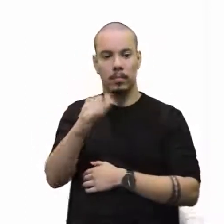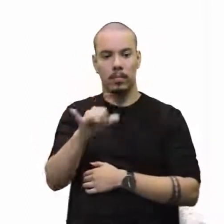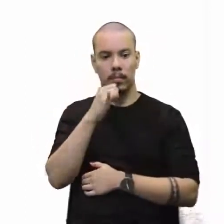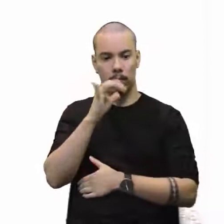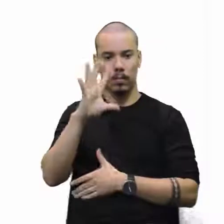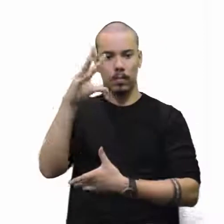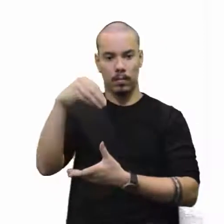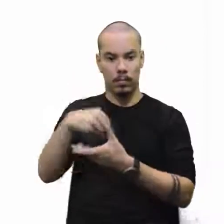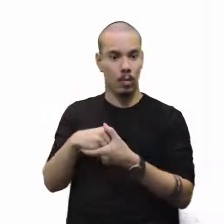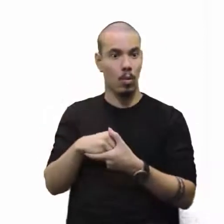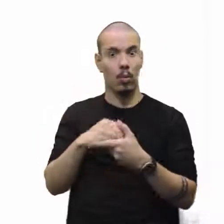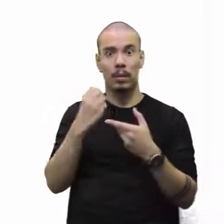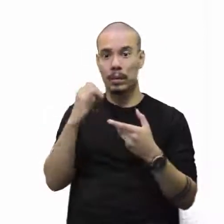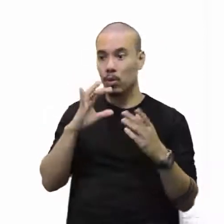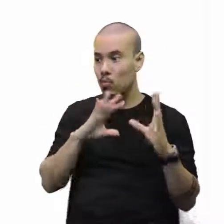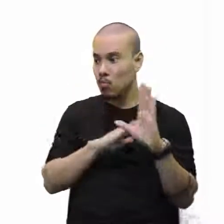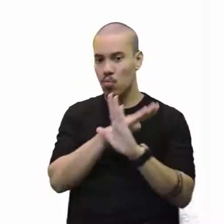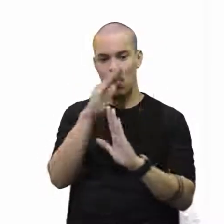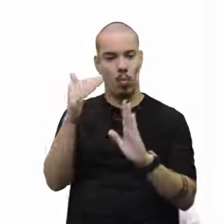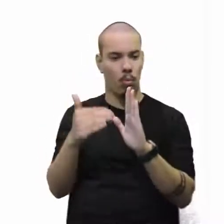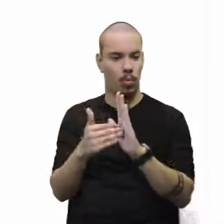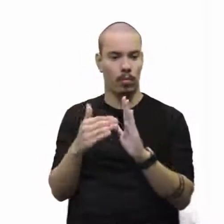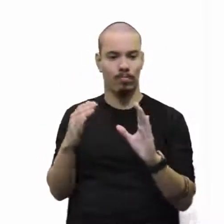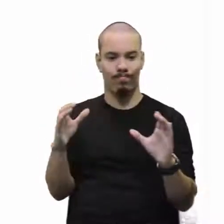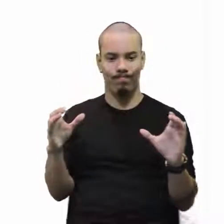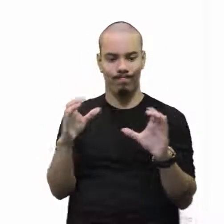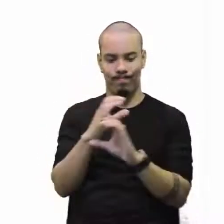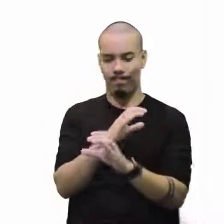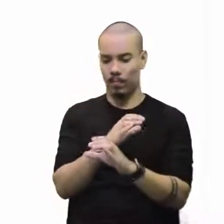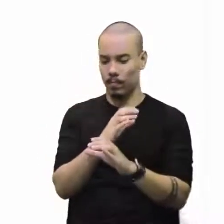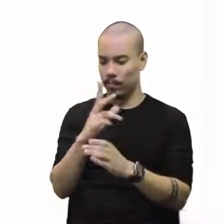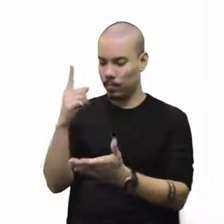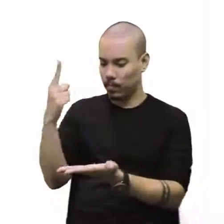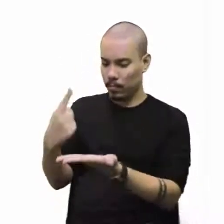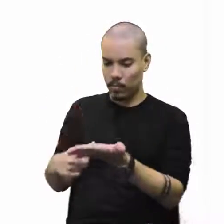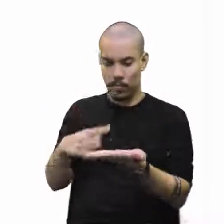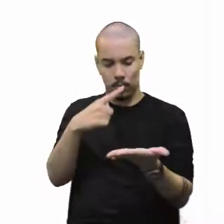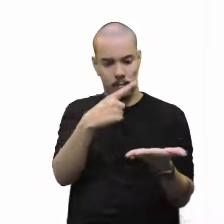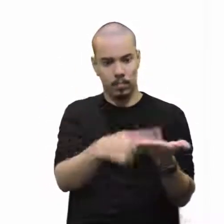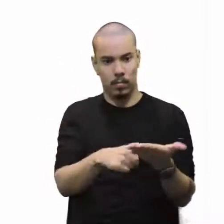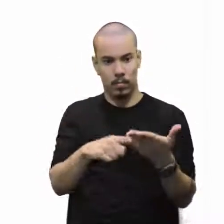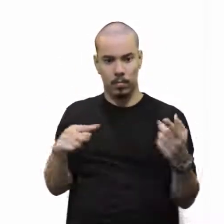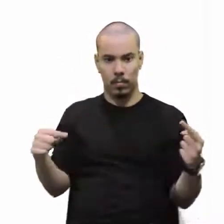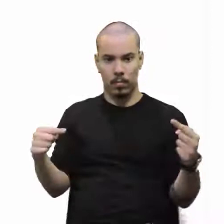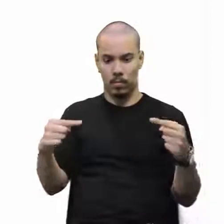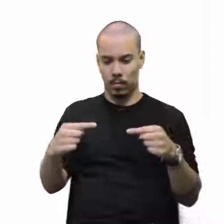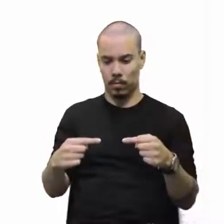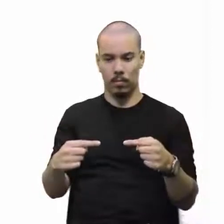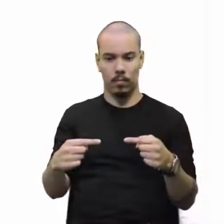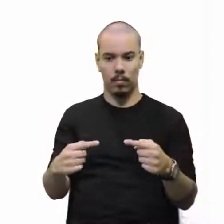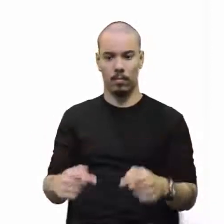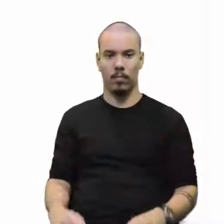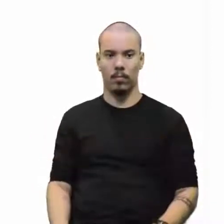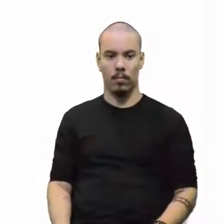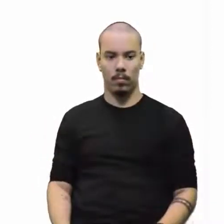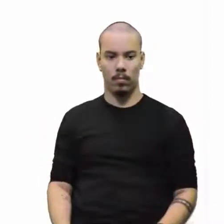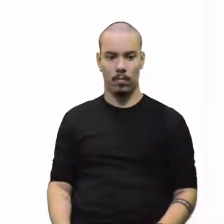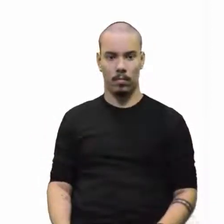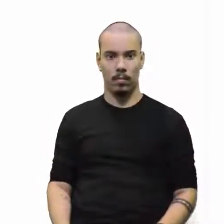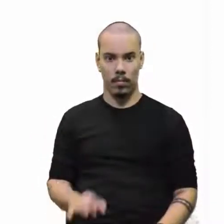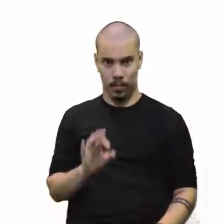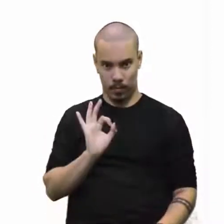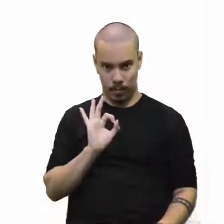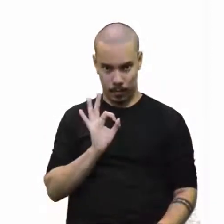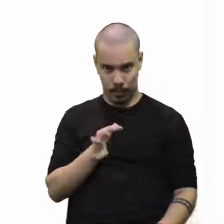sobre ele, como se toda a superfície fosse composta por uma combinação de espiras muito finas e Muito justapostas,